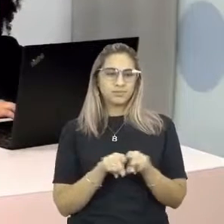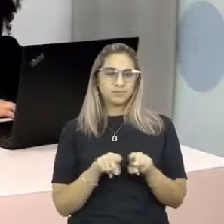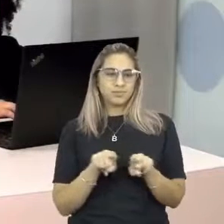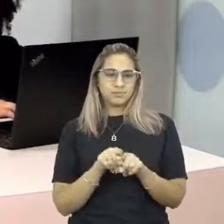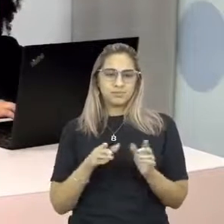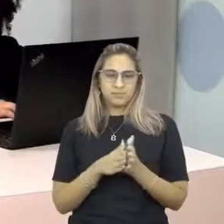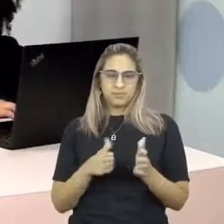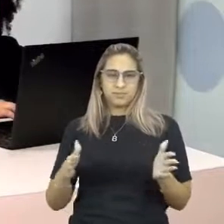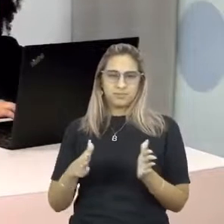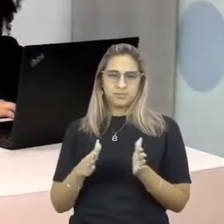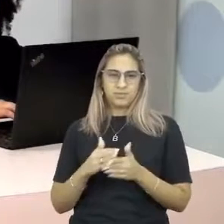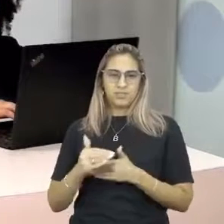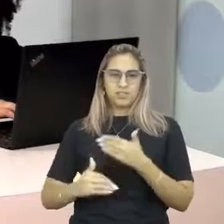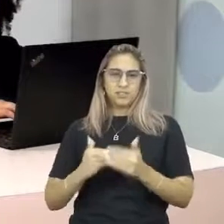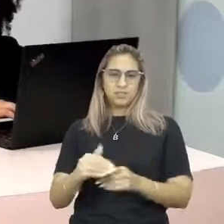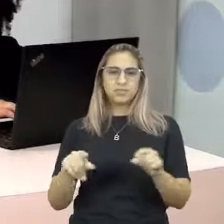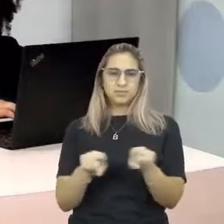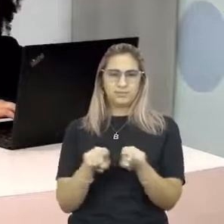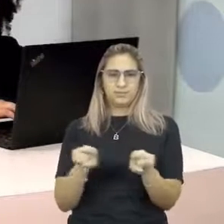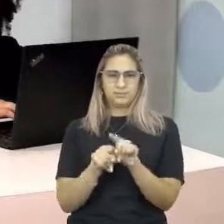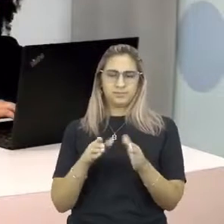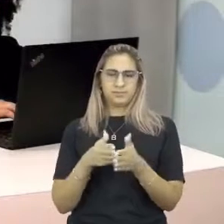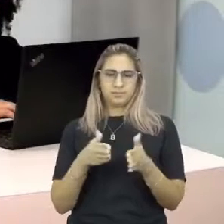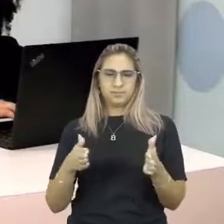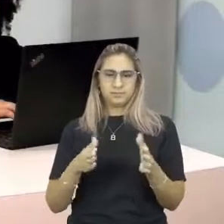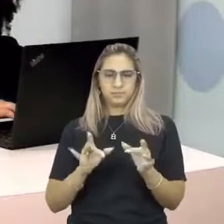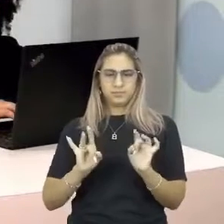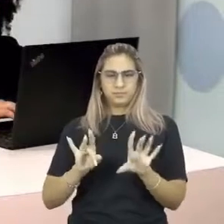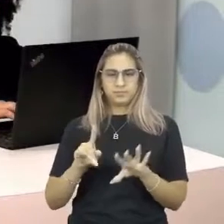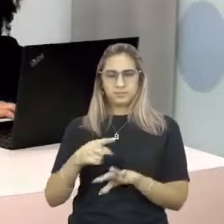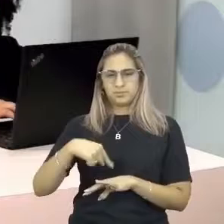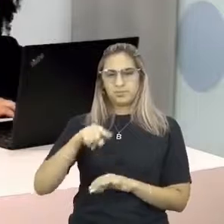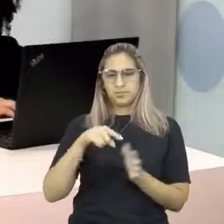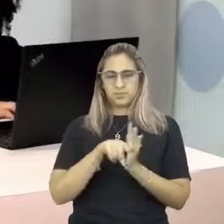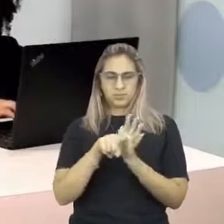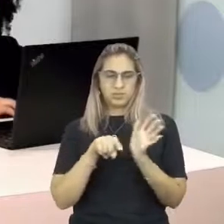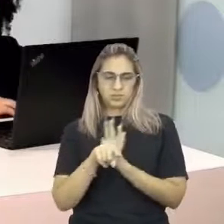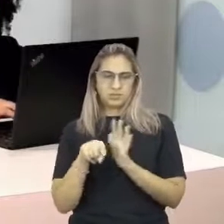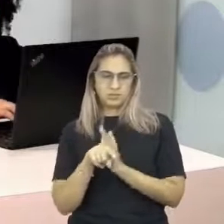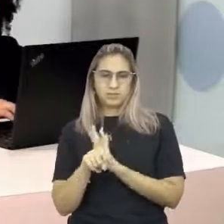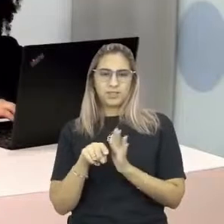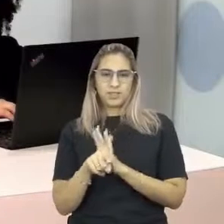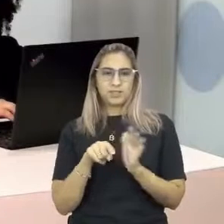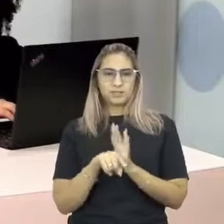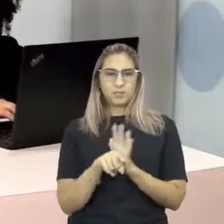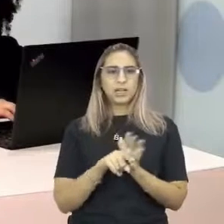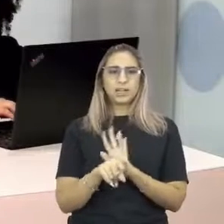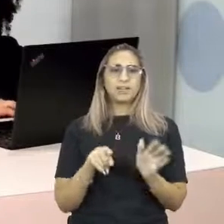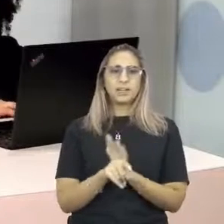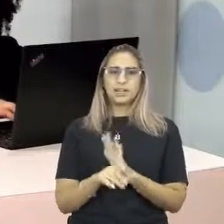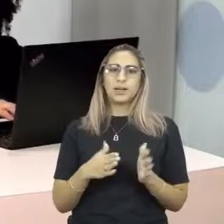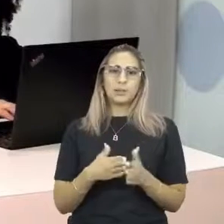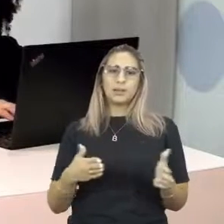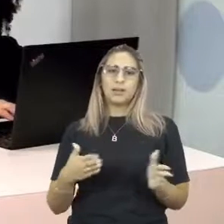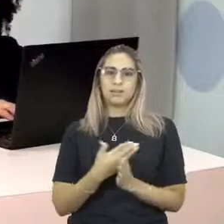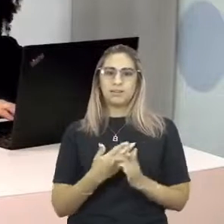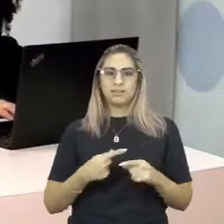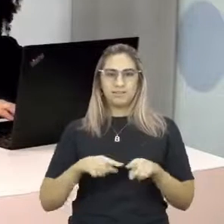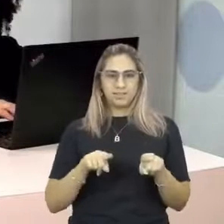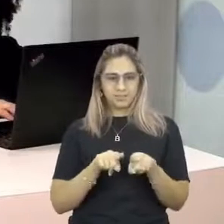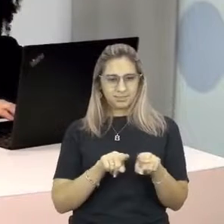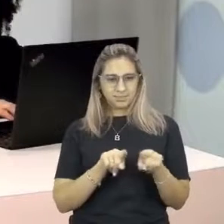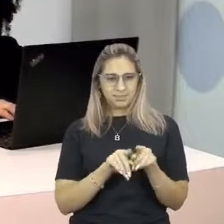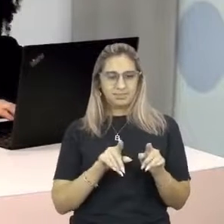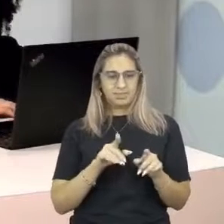colocar todos os documentos que comprovem aquela minha habilitação profissional, né? Então, a gente está falando aí, eu tenho um diploma